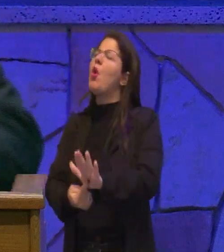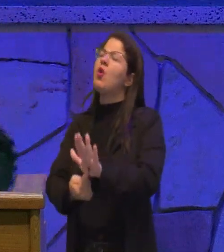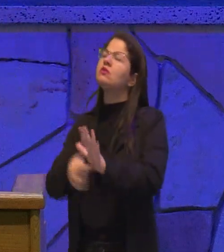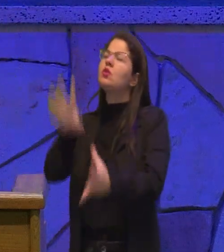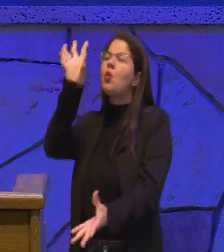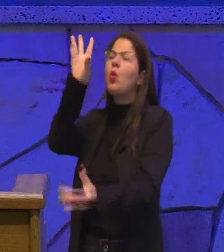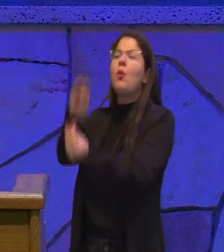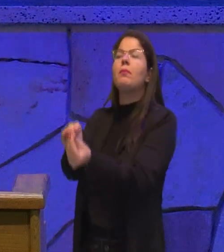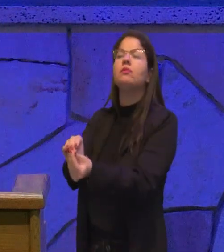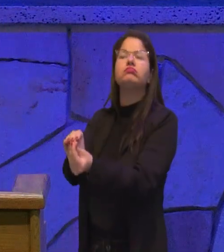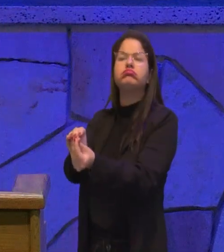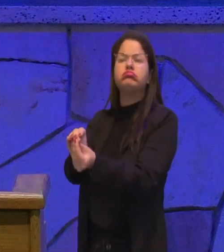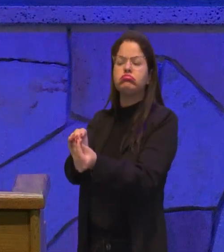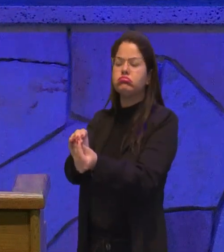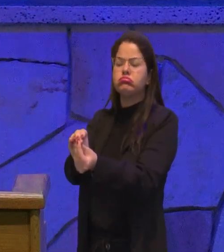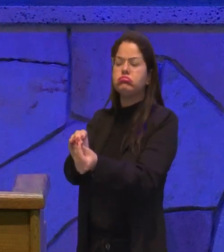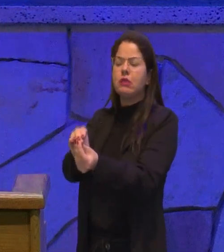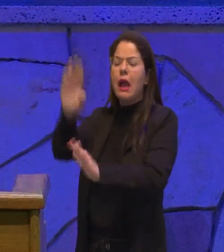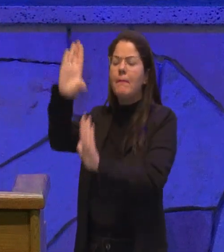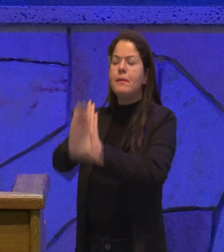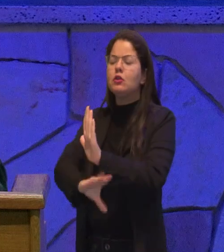fechamento deste bloco, desta missiva?